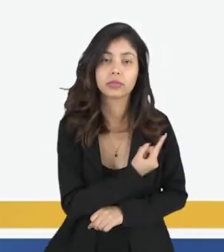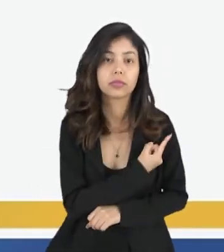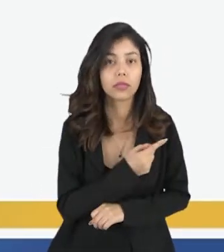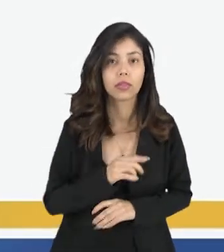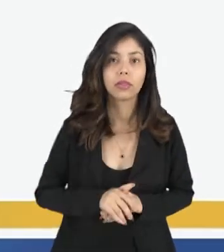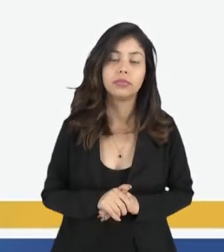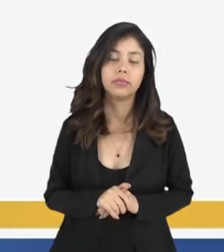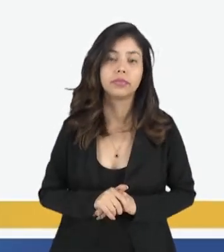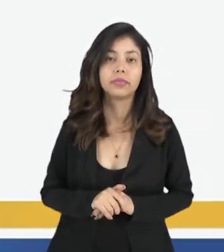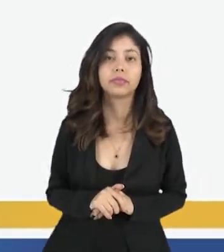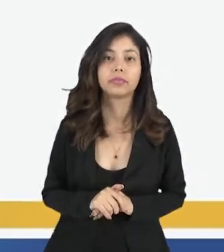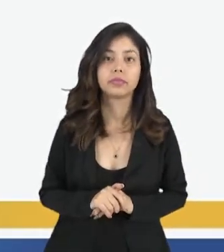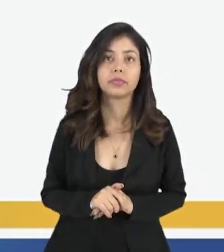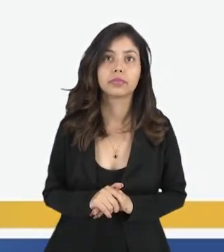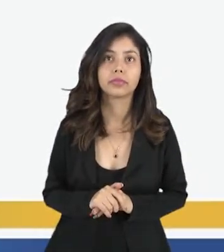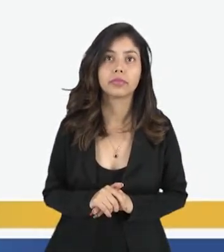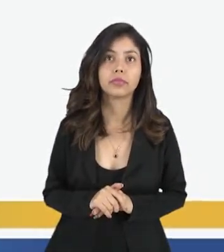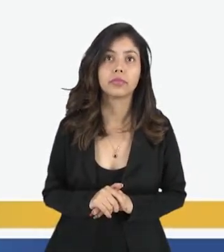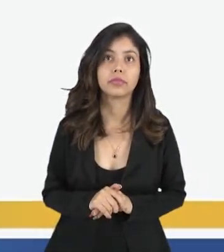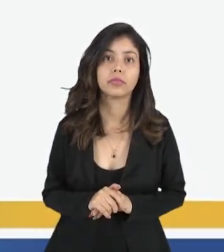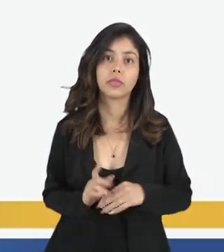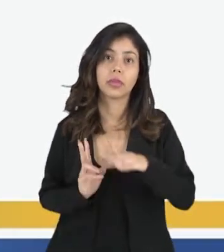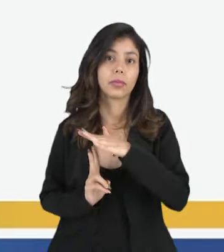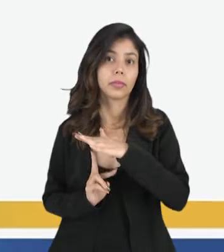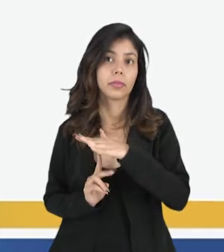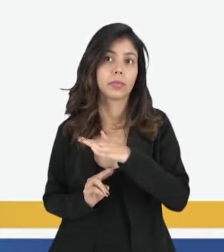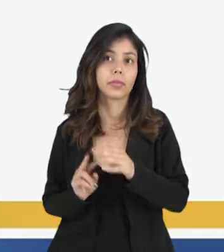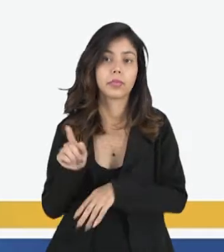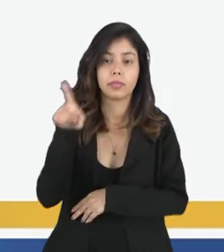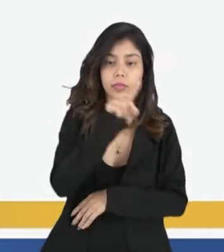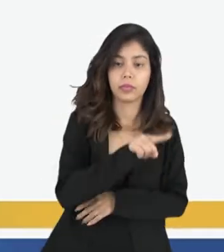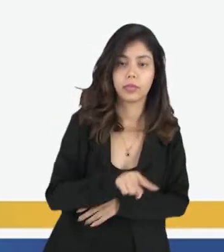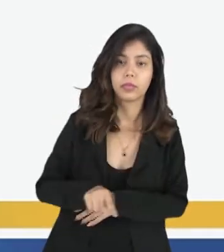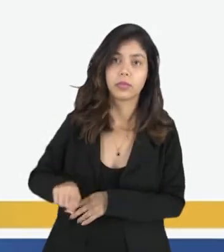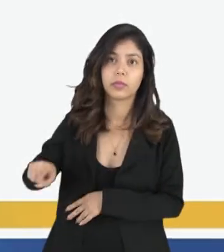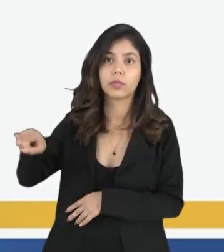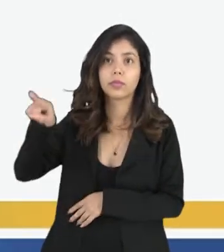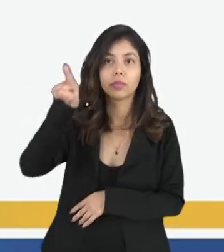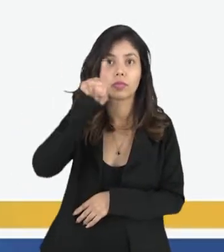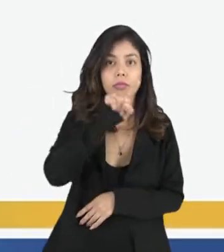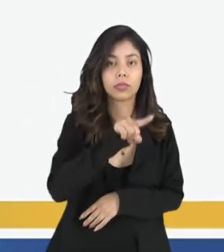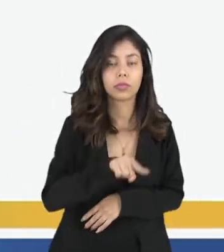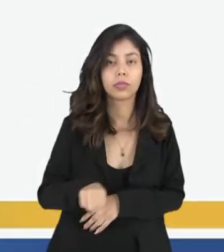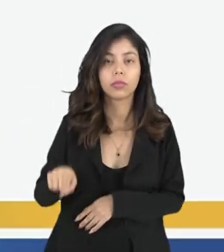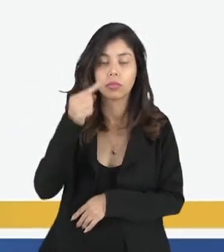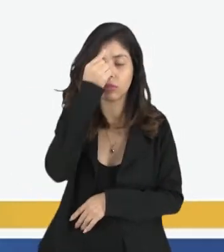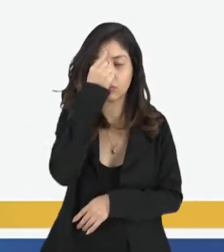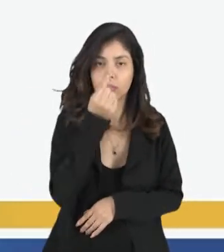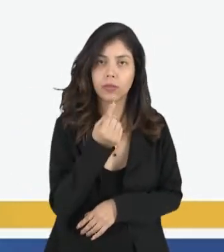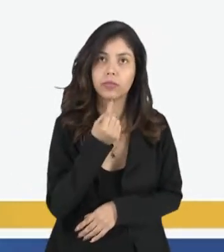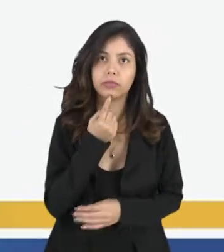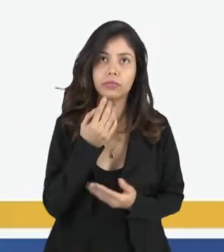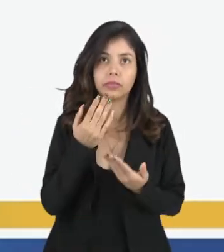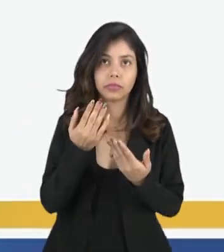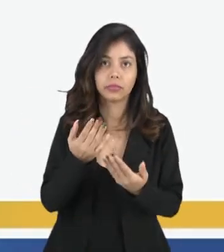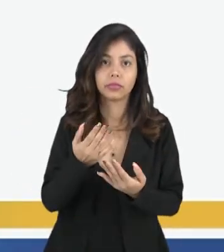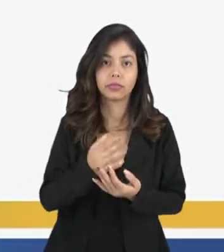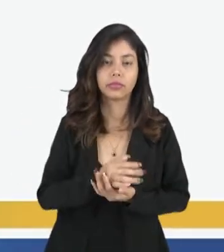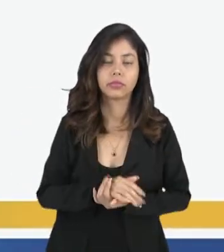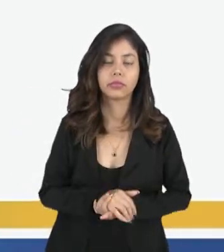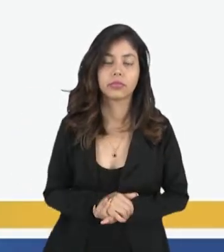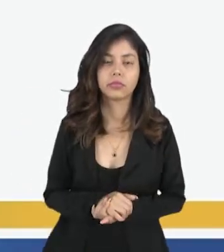situação de um parque, onde você tem aí essa figura